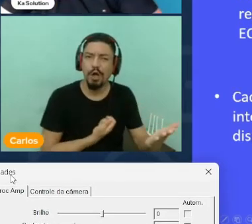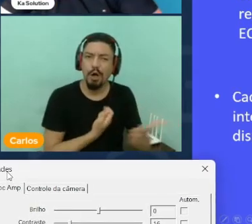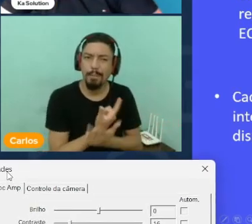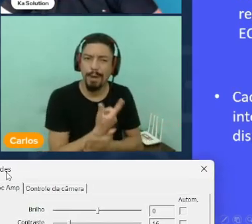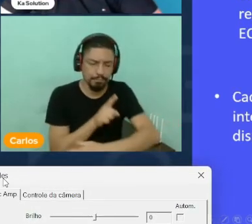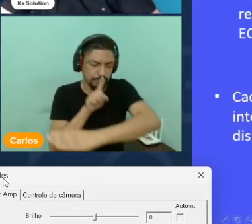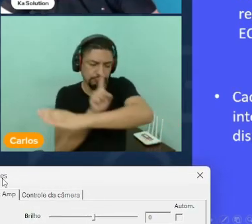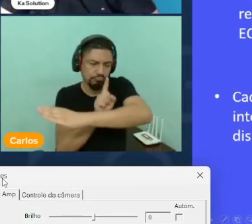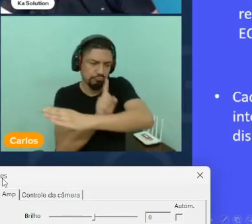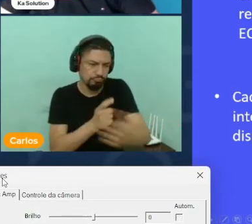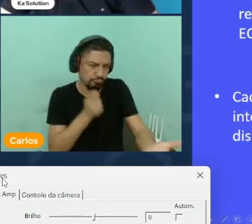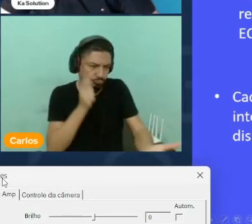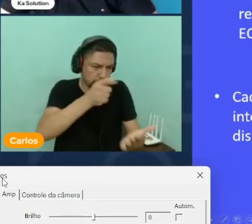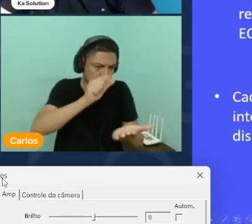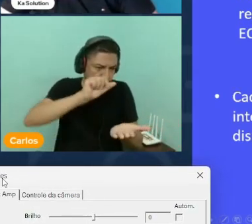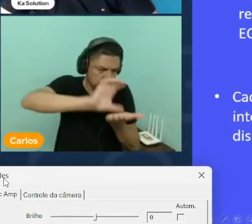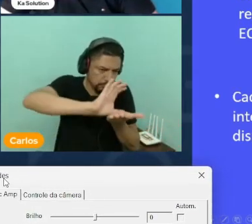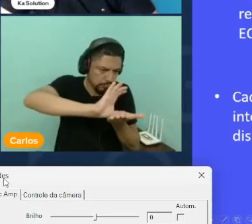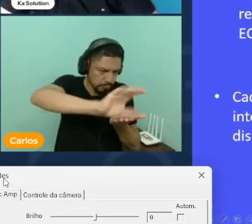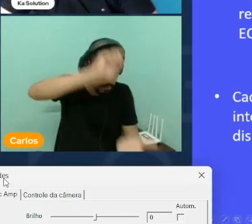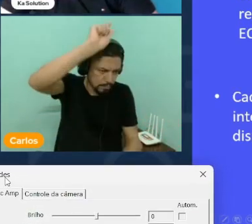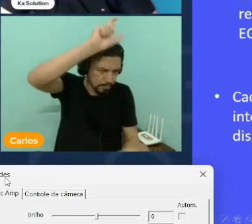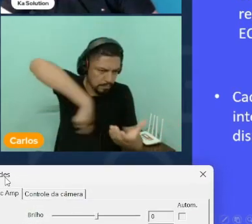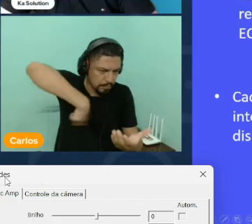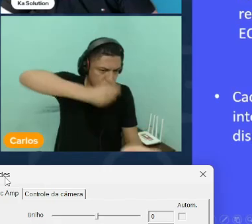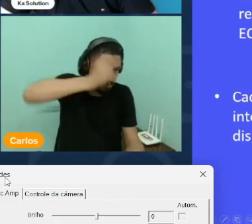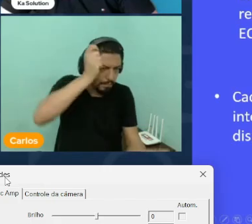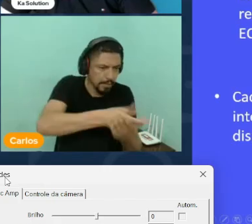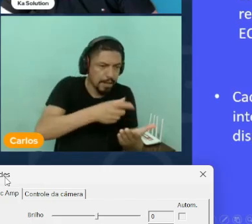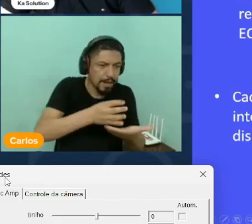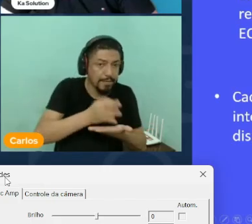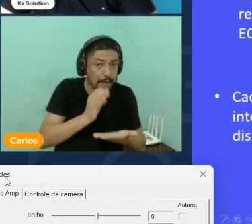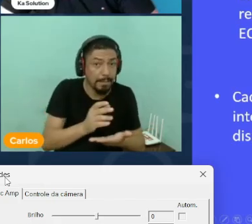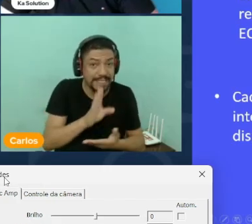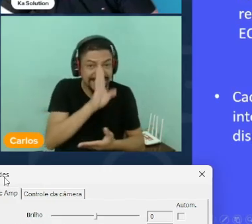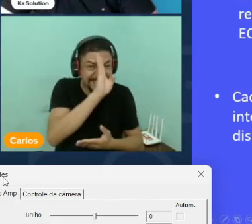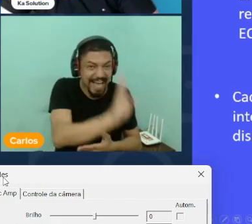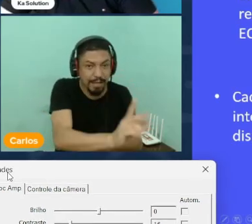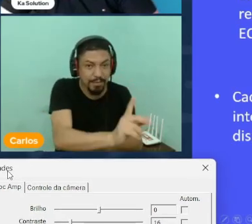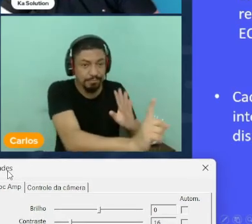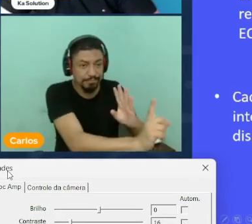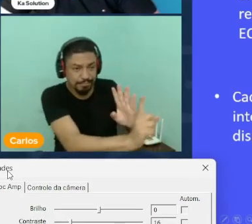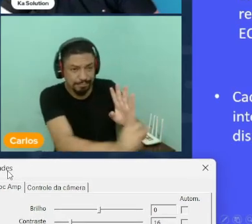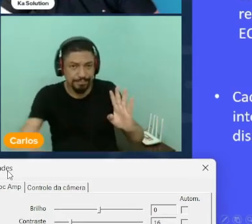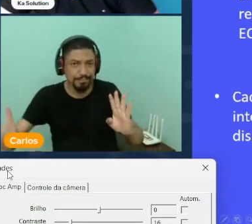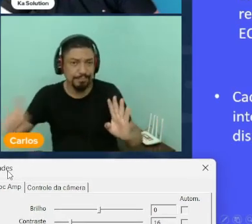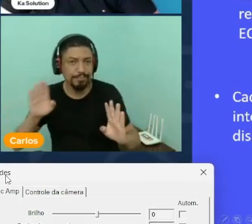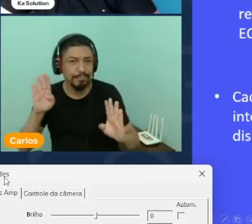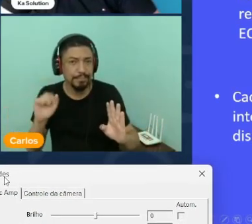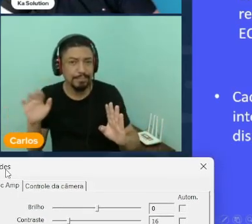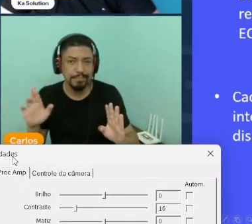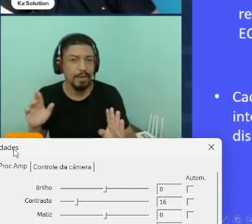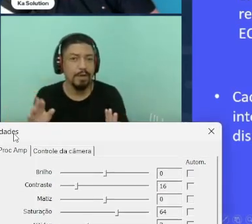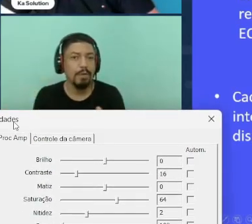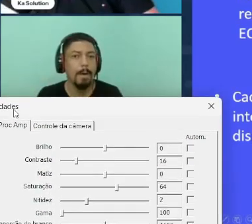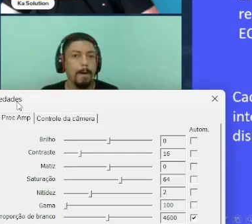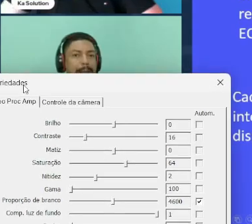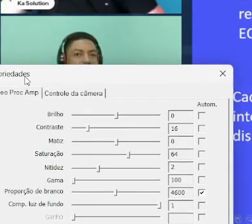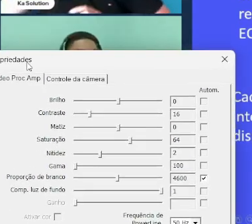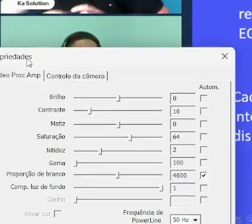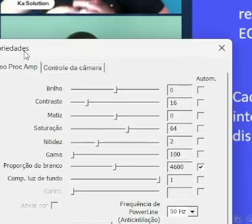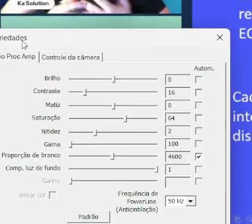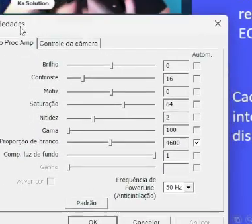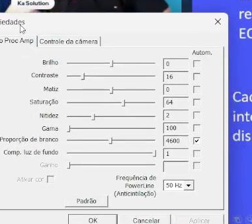café. Mas nenhum cliente pode acessar o meu barista. Eu vou botar uma proteção, uma porta